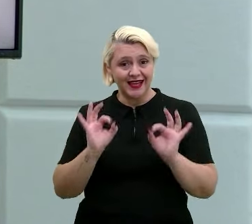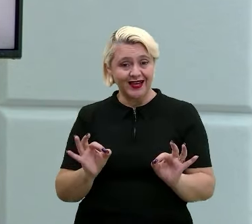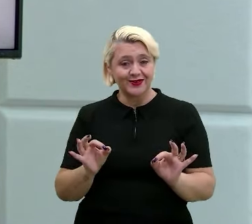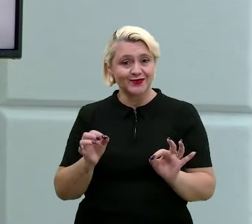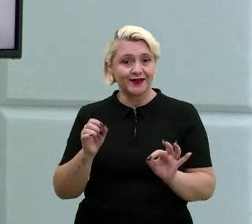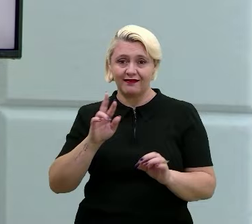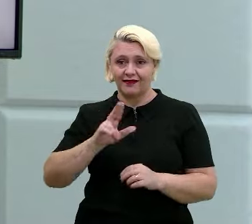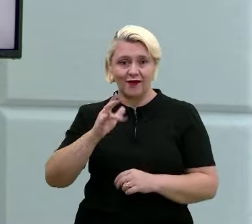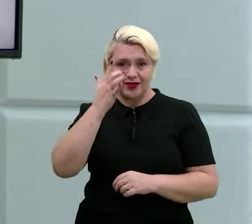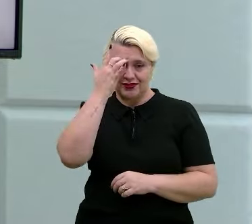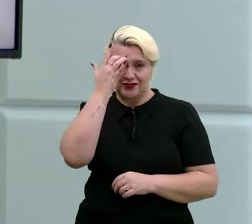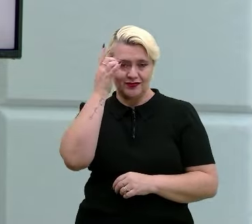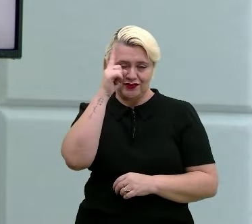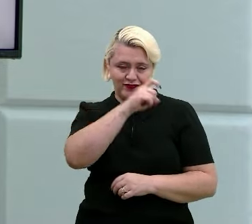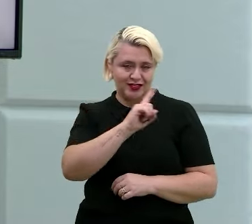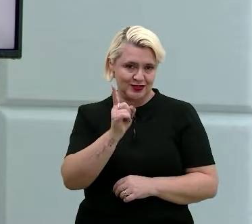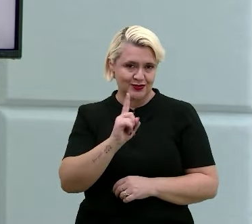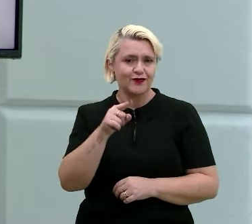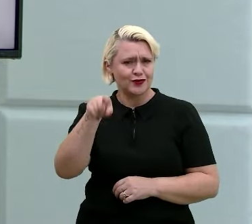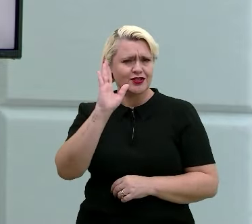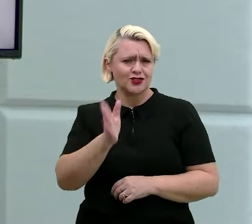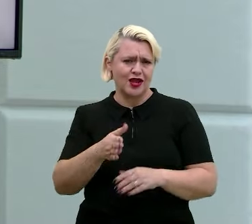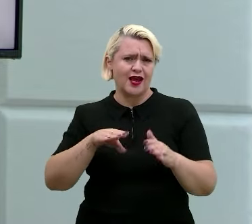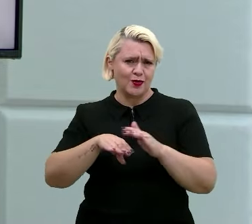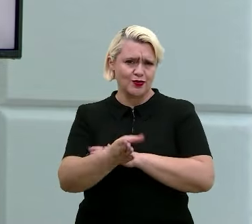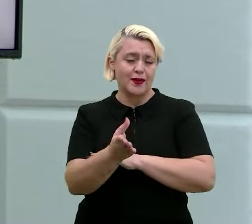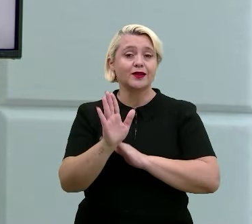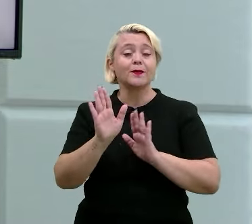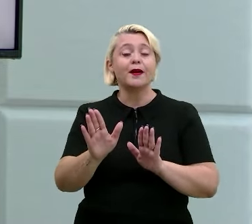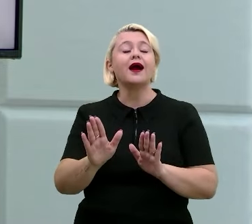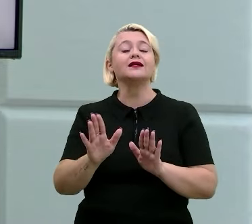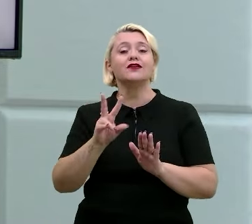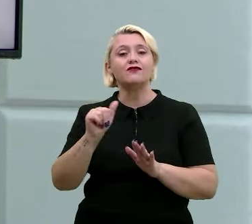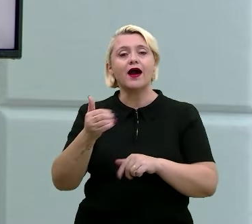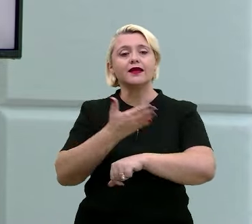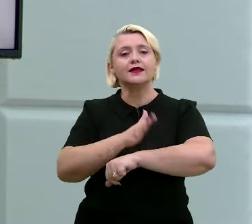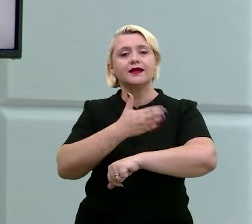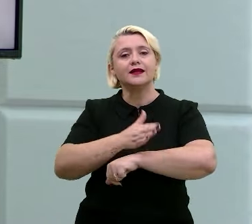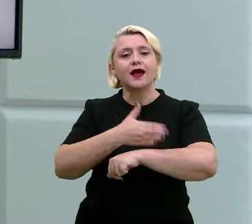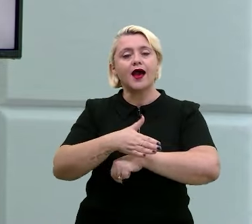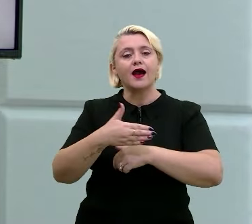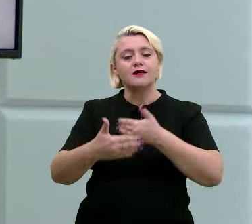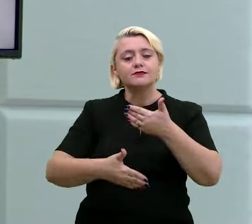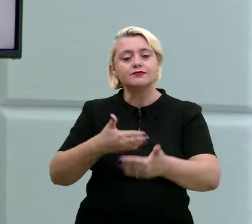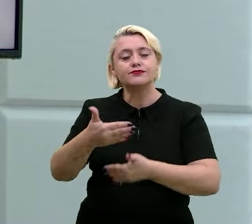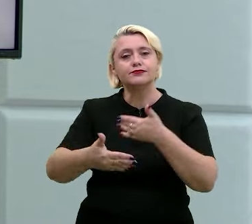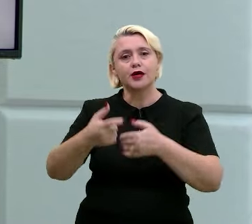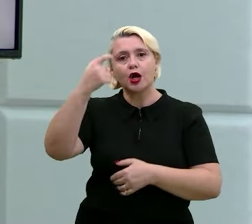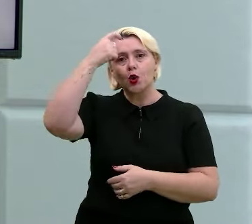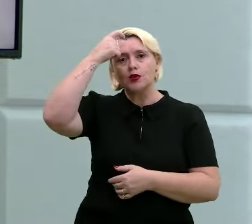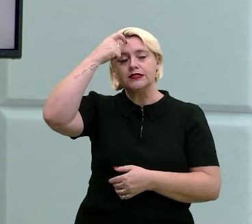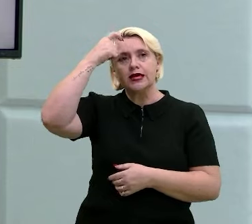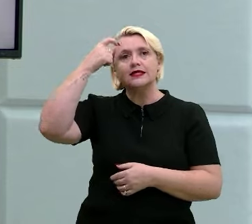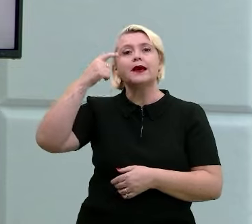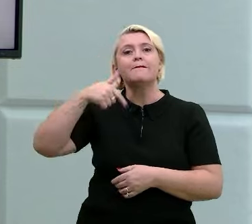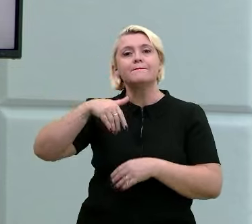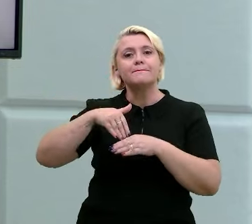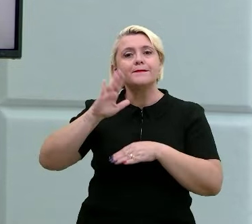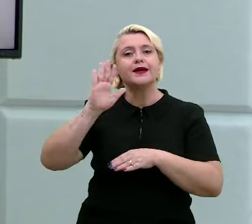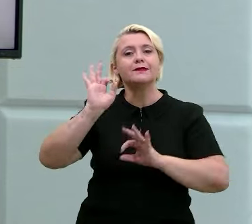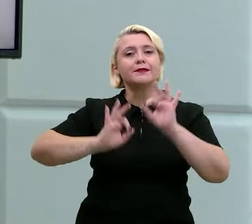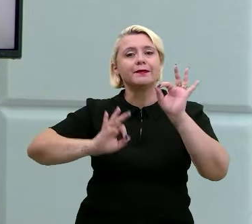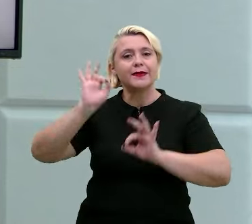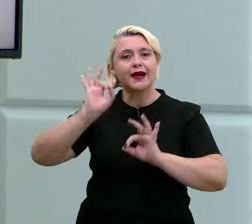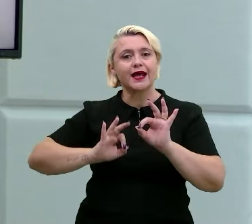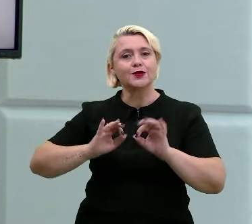Não é difícil, vocês já fazem isso, mas vocês vão passar a fazer com mais consciência, com mais preparo e com mais